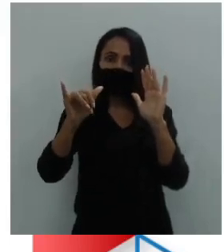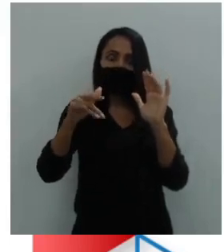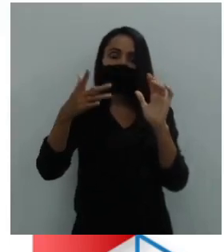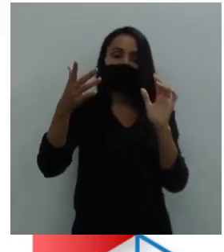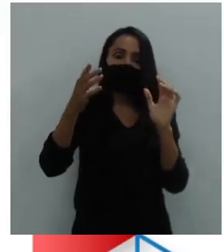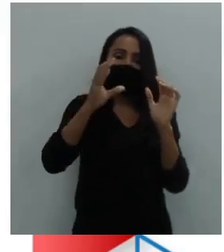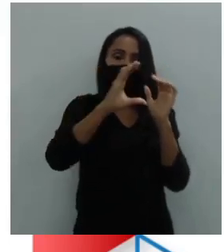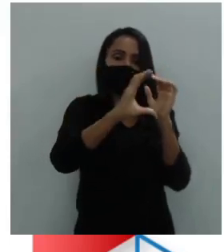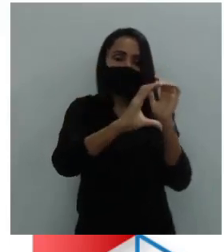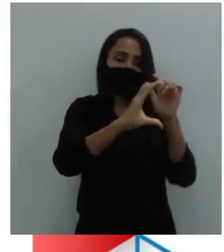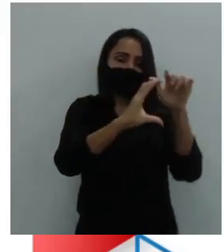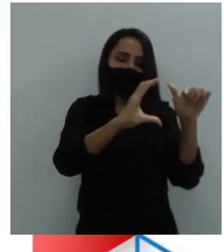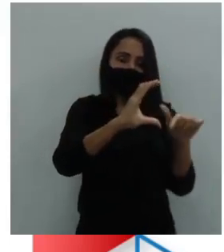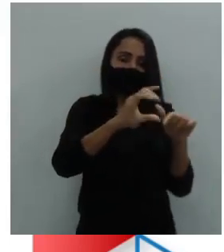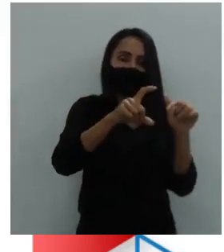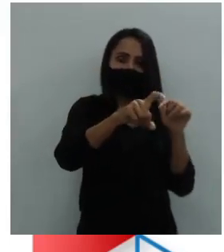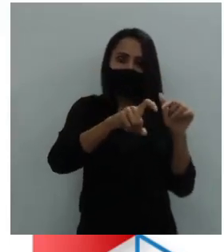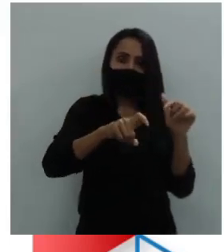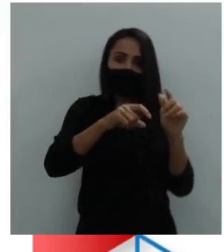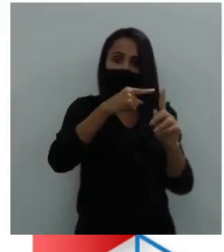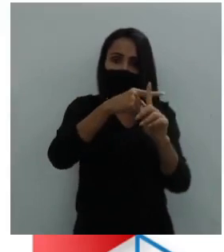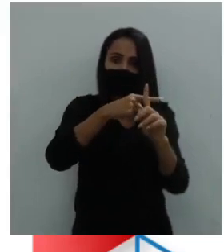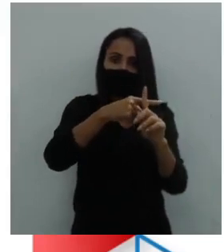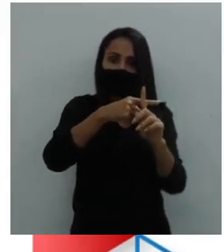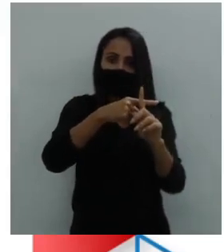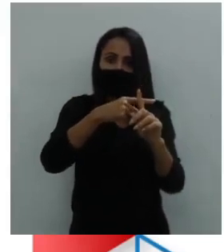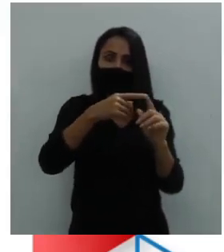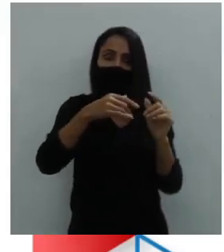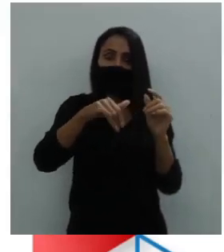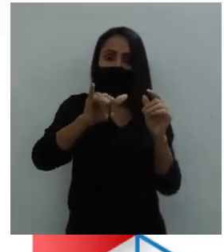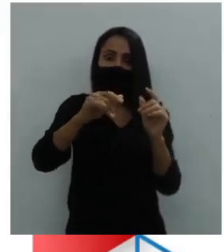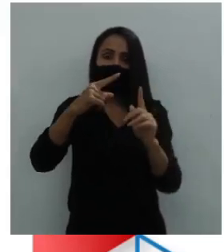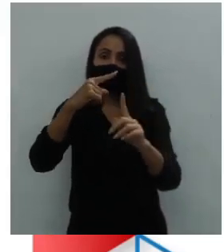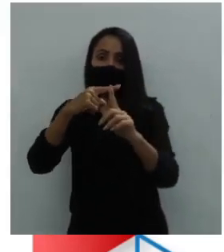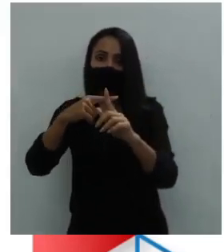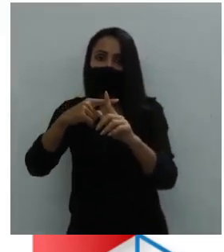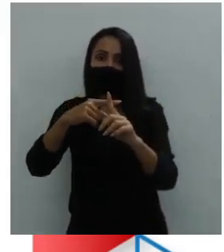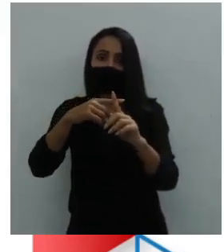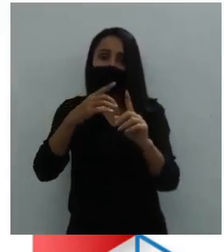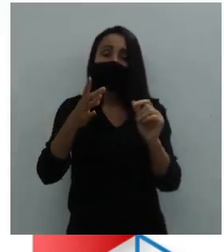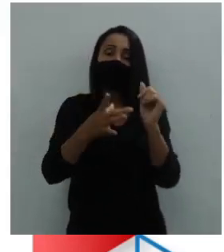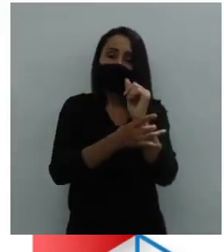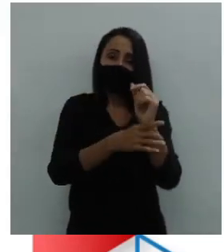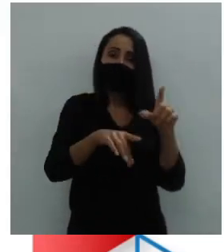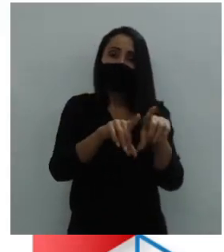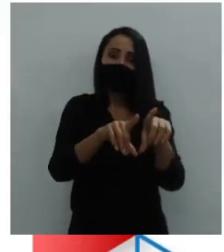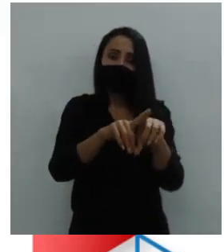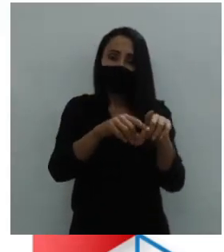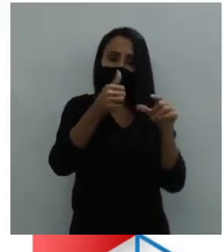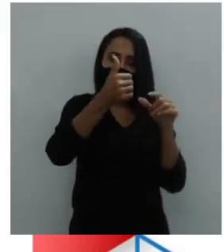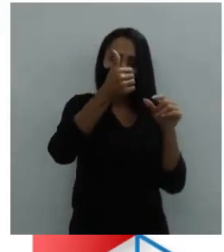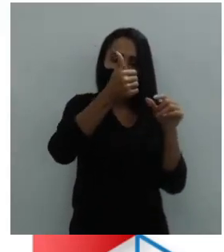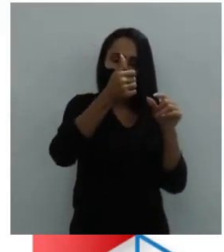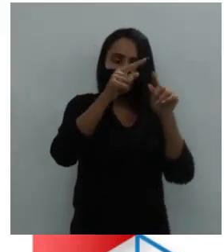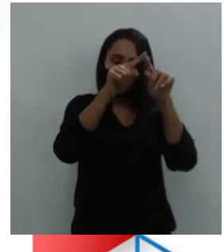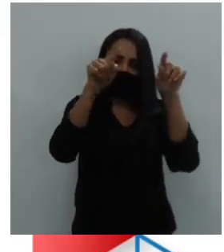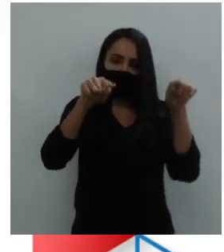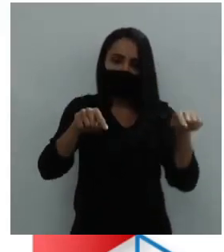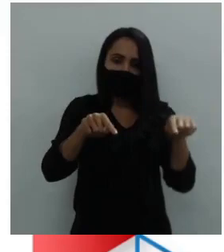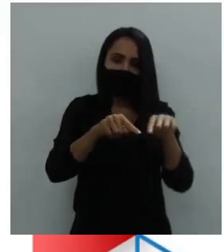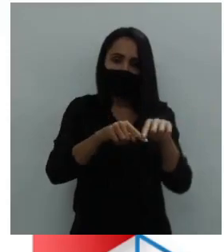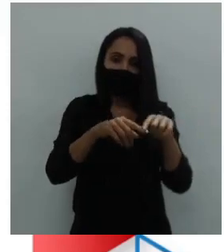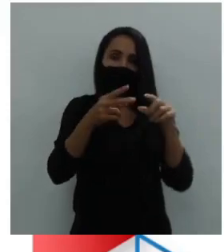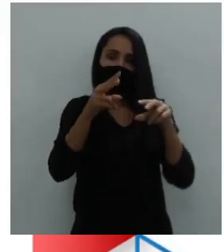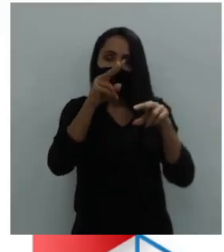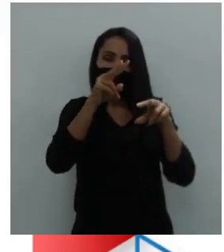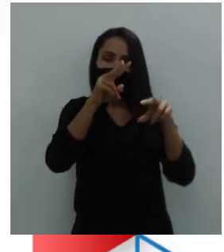letra C, o x é positivo e o y é positivo, que me garante que ele está também no primeiro quadrante. Só fazendo essa